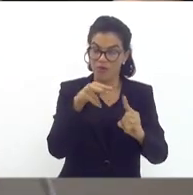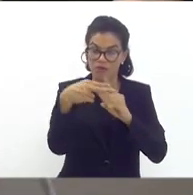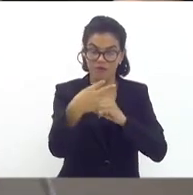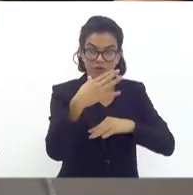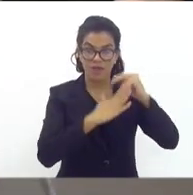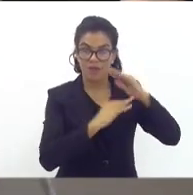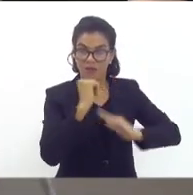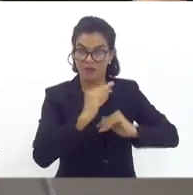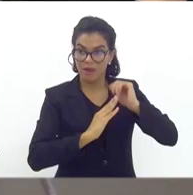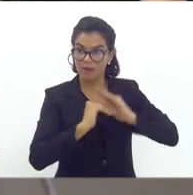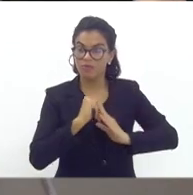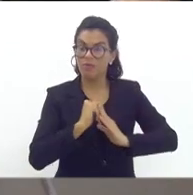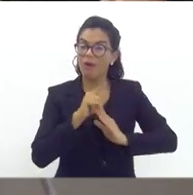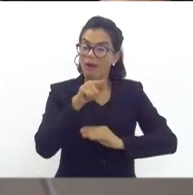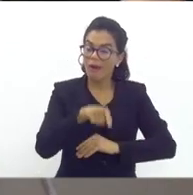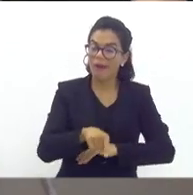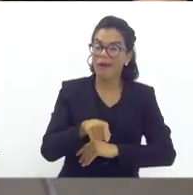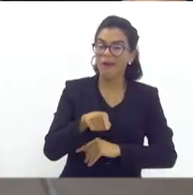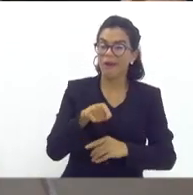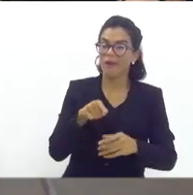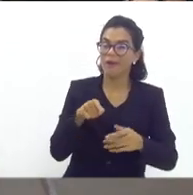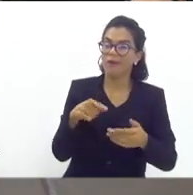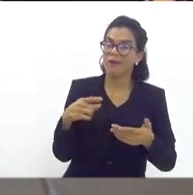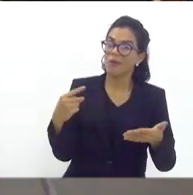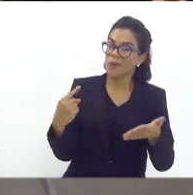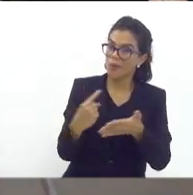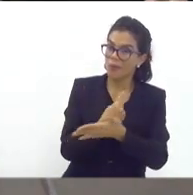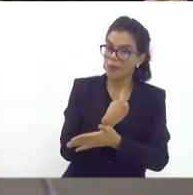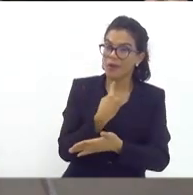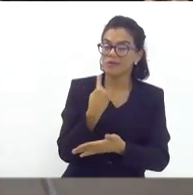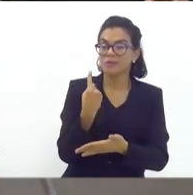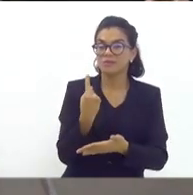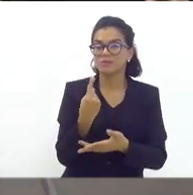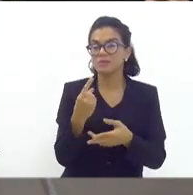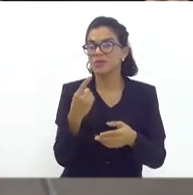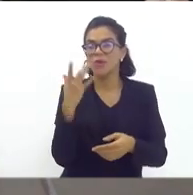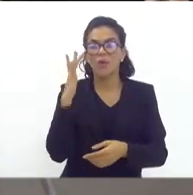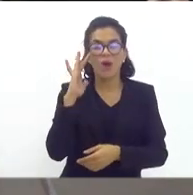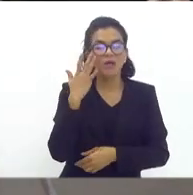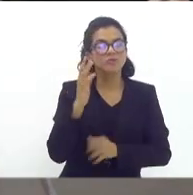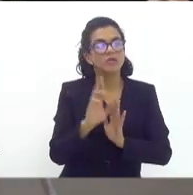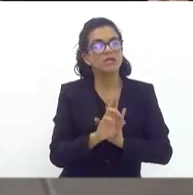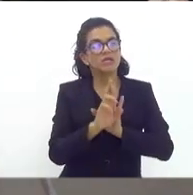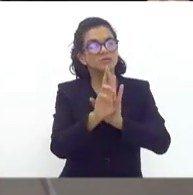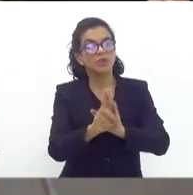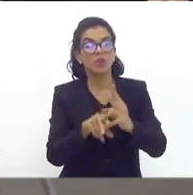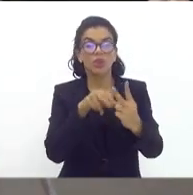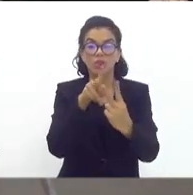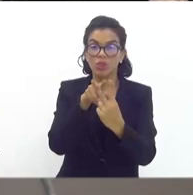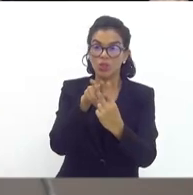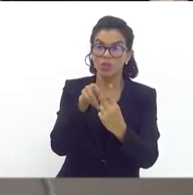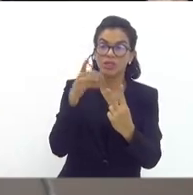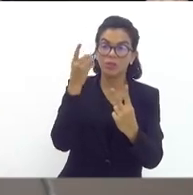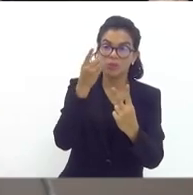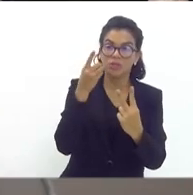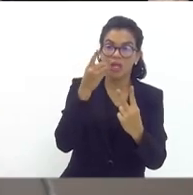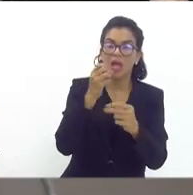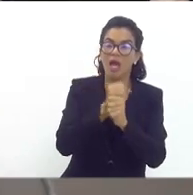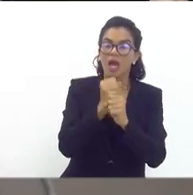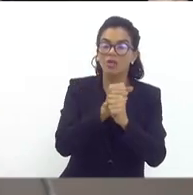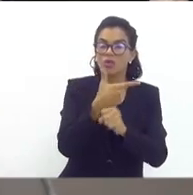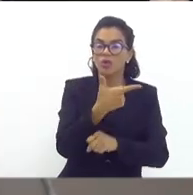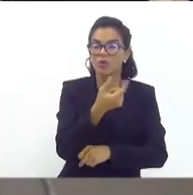é um questionamento realizado só vive dando uma representação feita por dois deputados no ano 2018